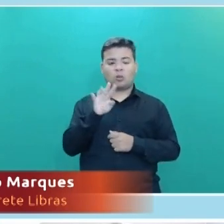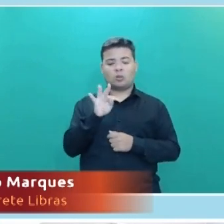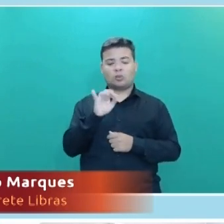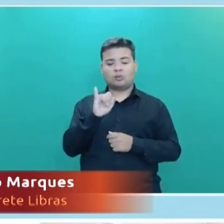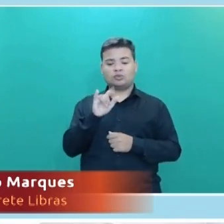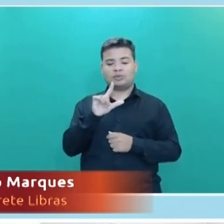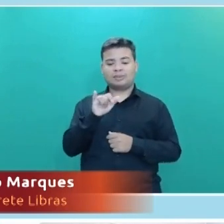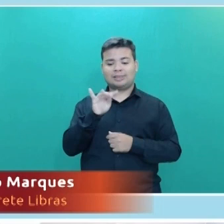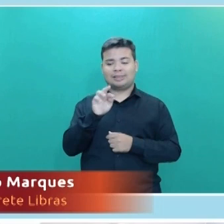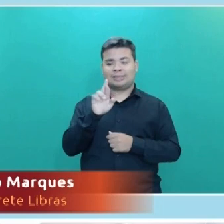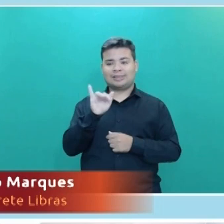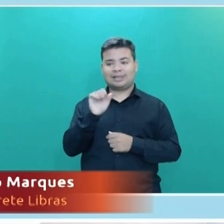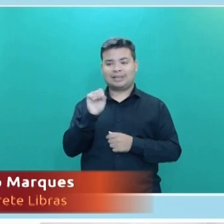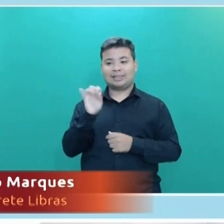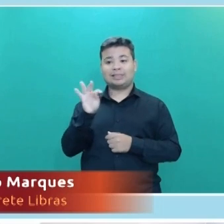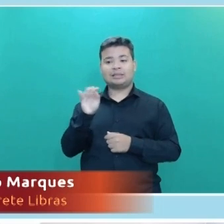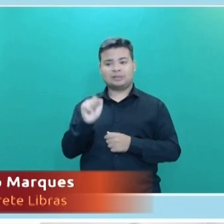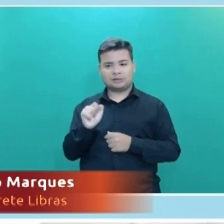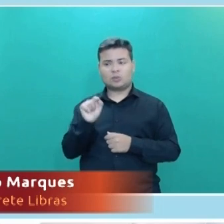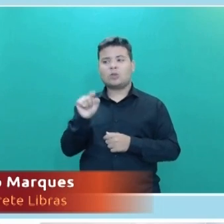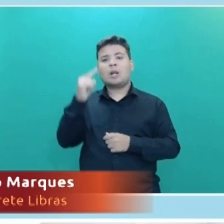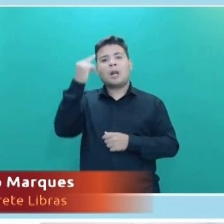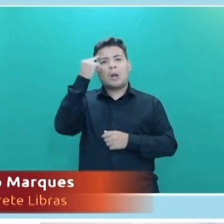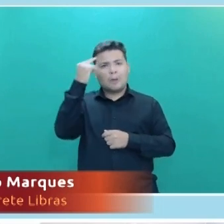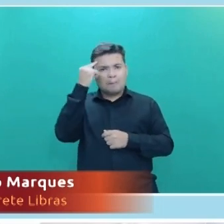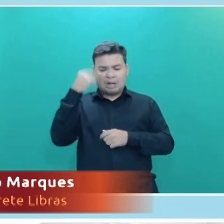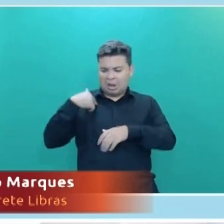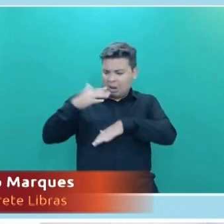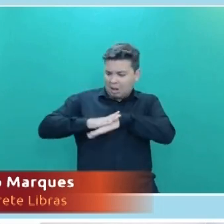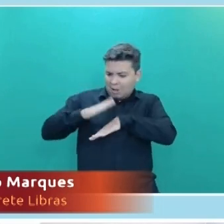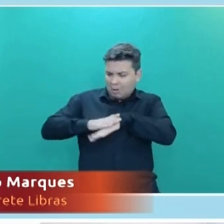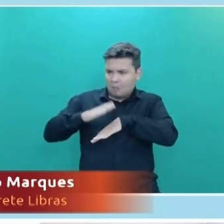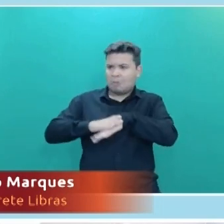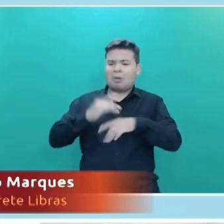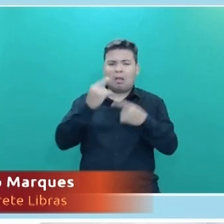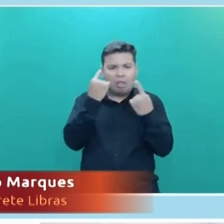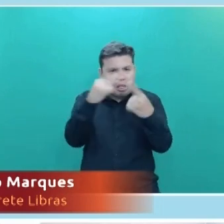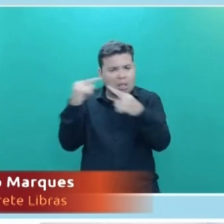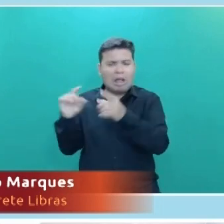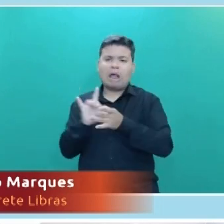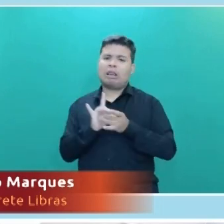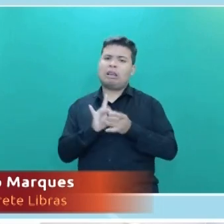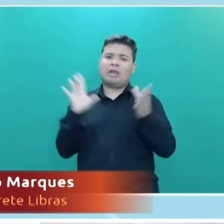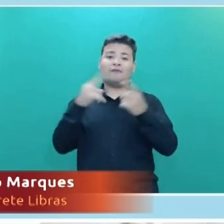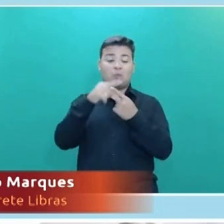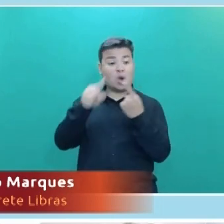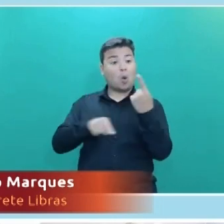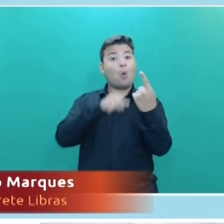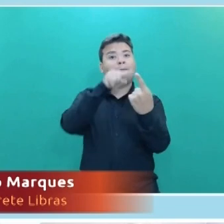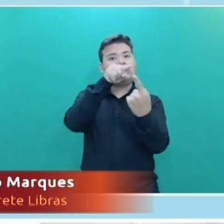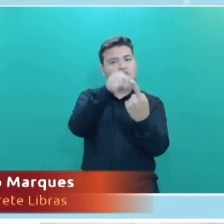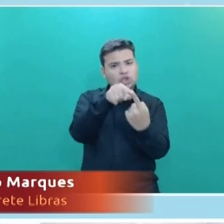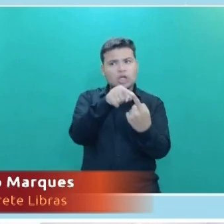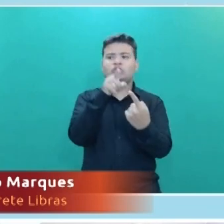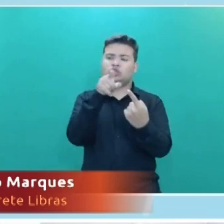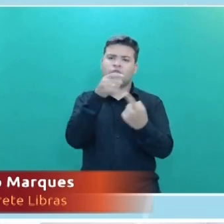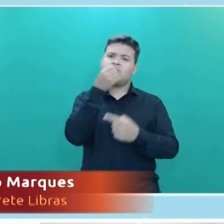em palavras, que os fins justificam os meios, né? Então, se eu estou dando trabalho, não importa como eu dê.